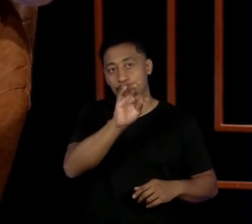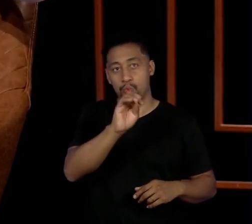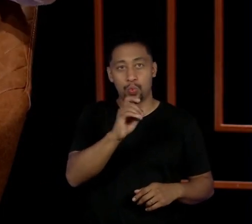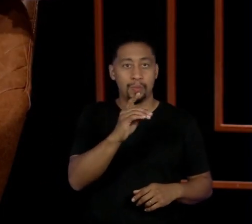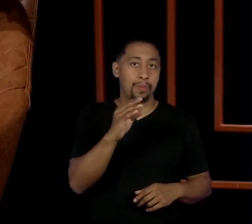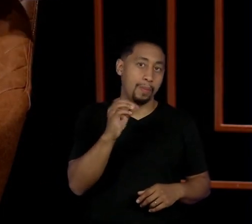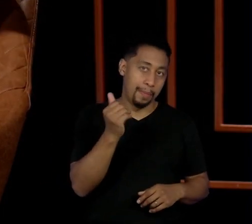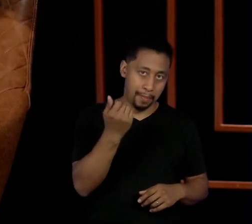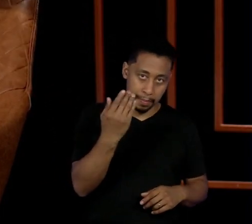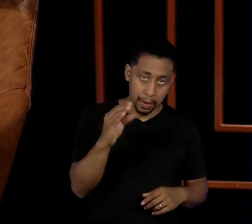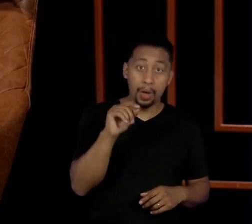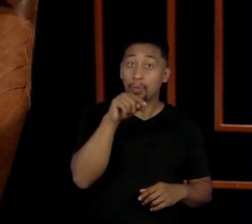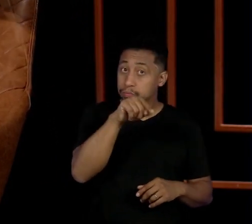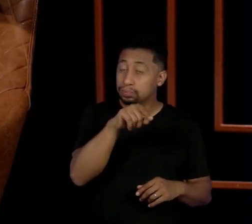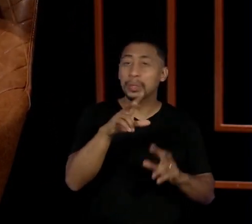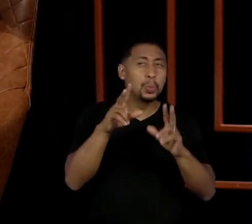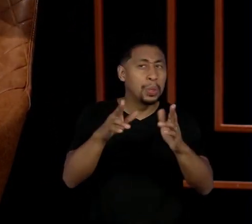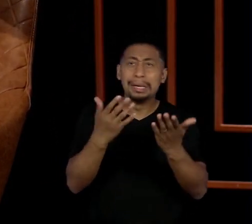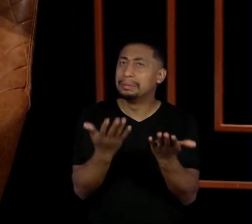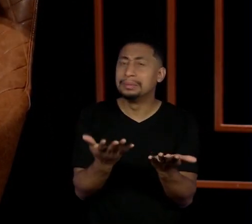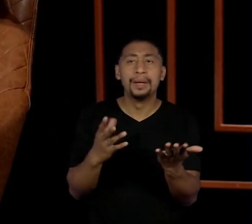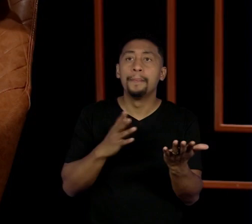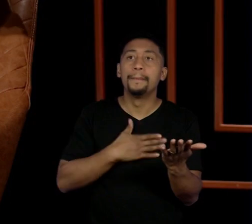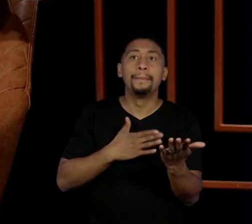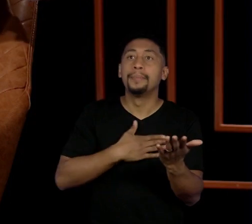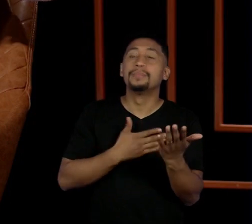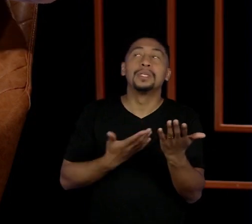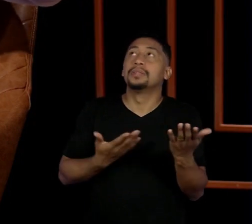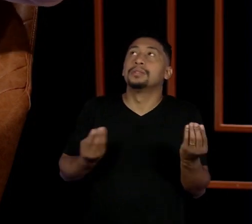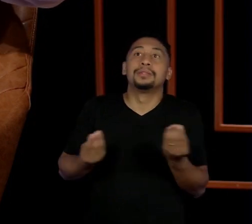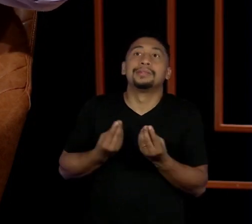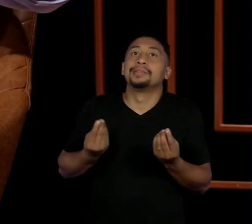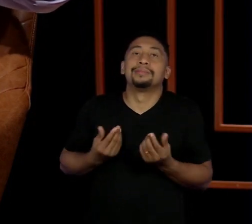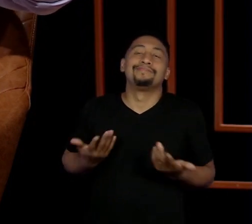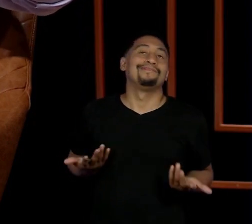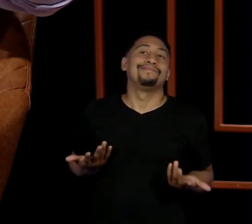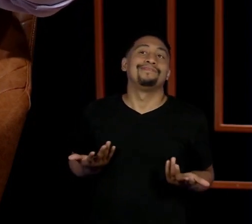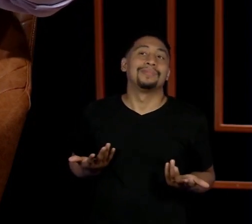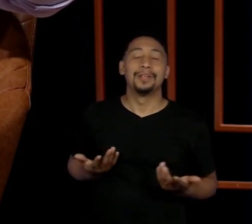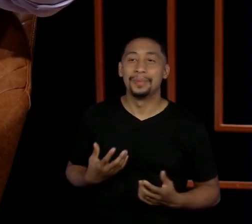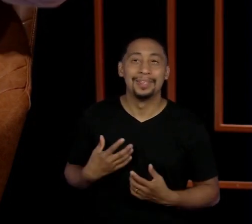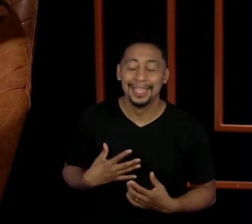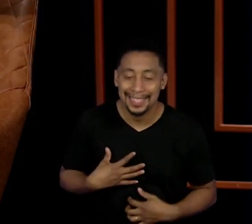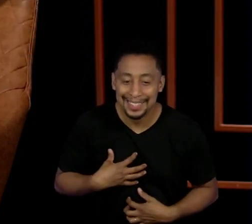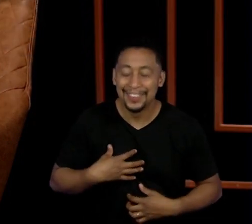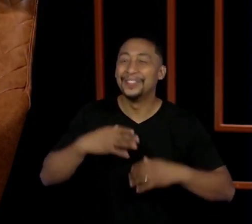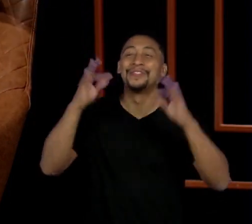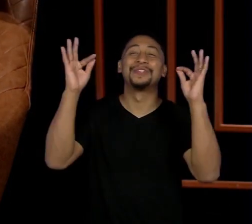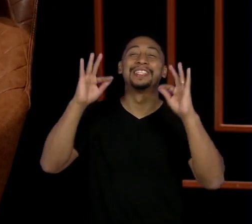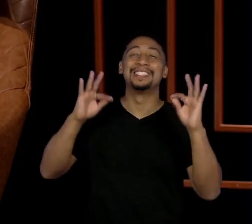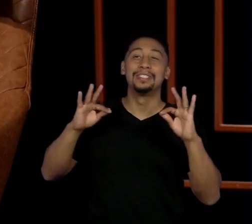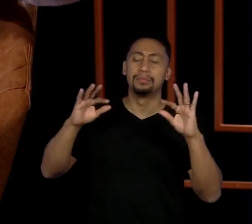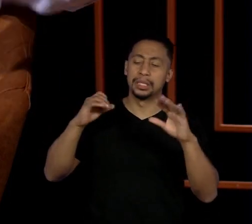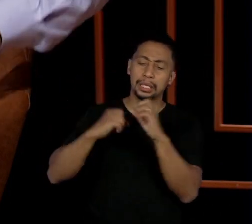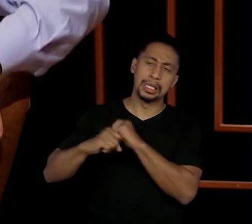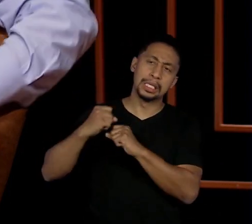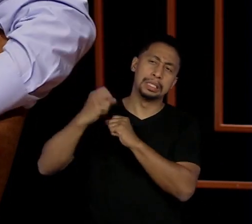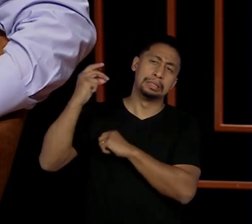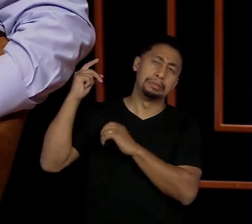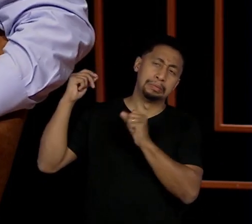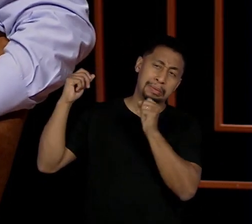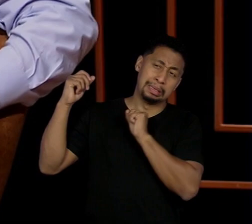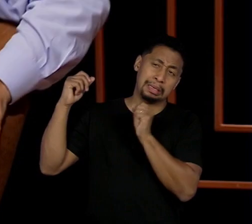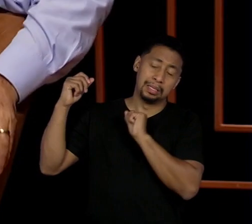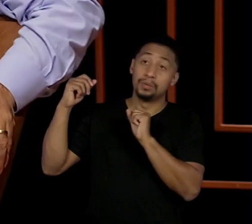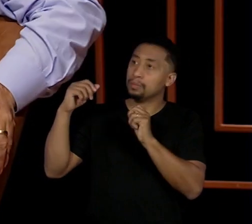Asdrubal. Eram essas coisas que aparecem na vida da gente. Feliz Ano Velho, que o Paulo Betti dirigiu, parecia um show de rock. Então, o